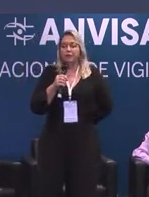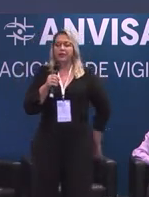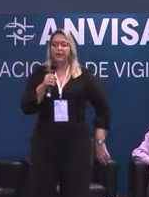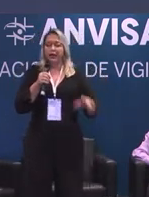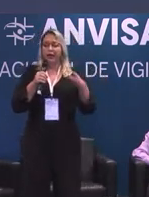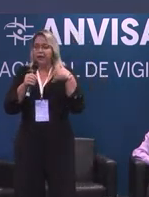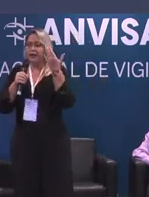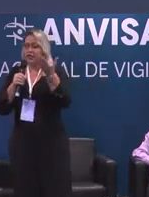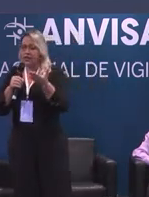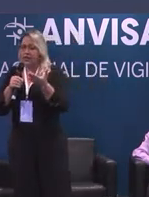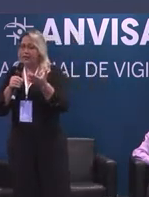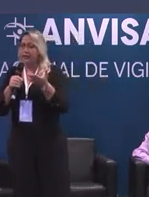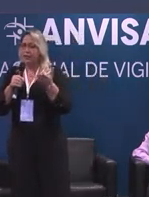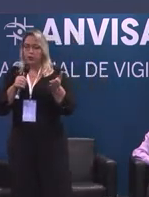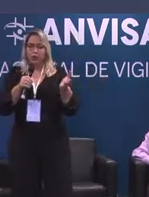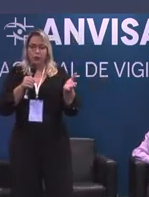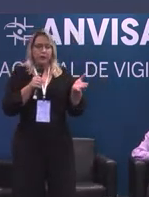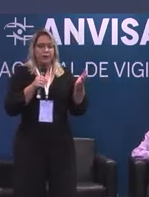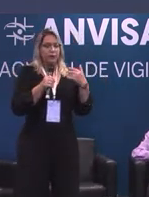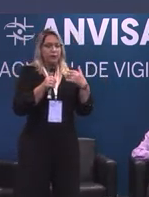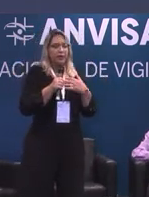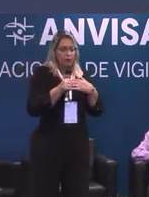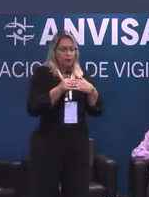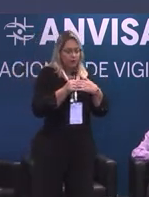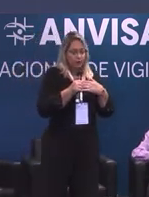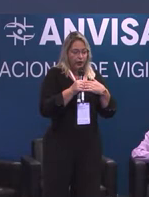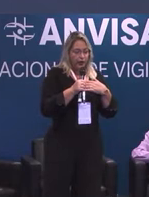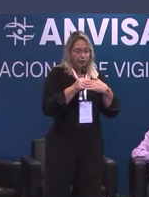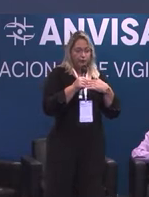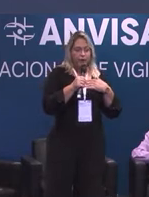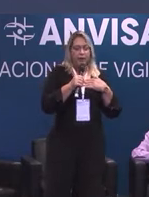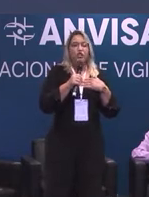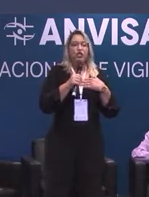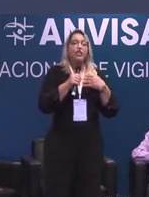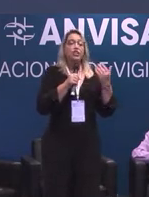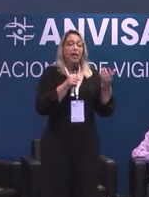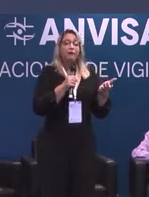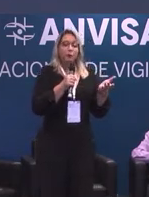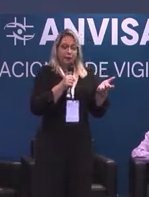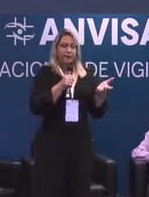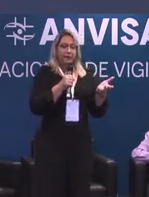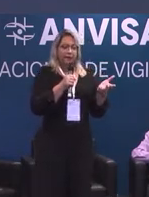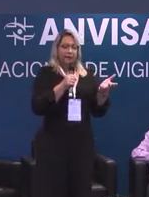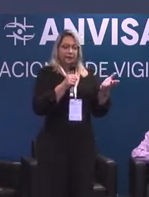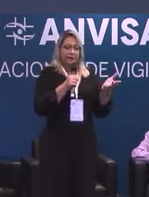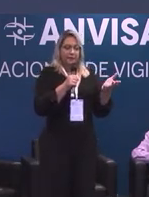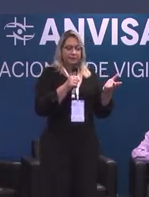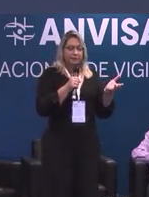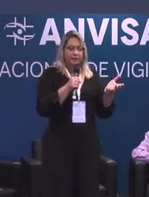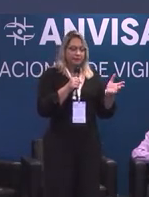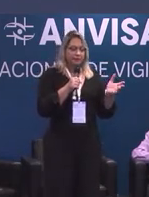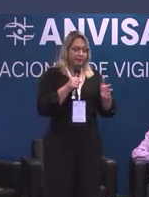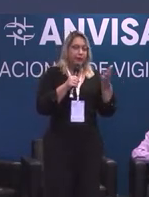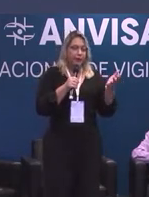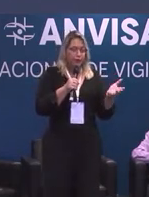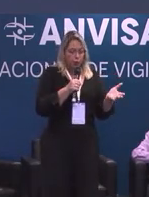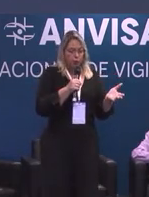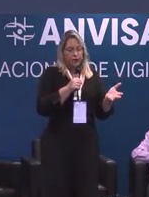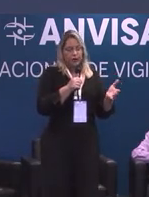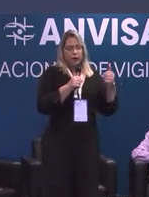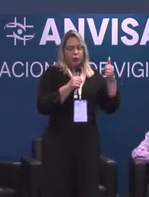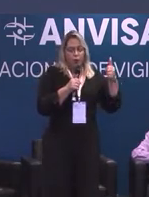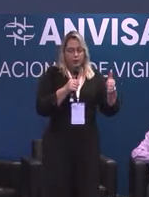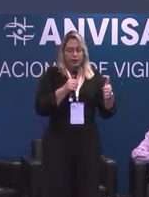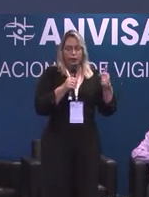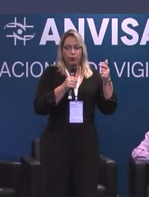que, ante as diretrizes 1 e 2, o que nós verificamos? Já estavam presentes, na maioria dos códigos,